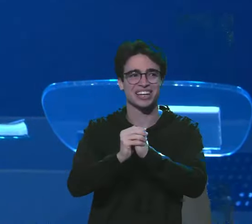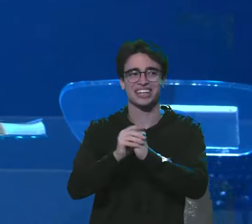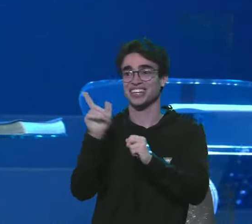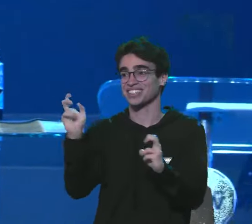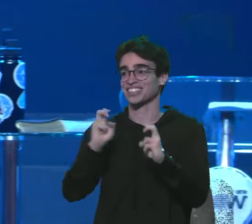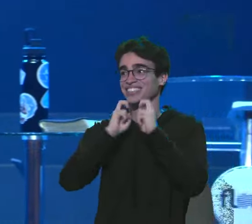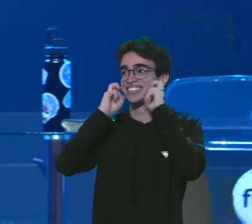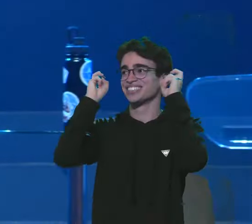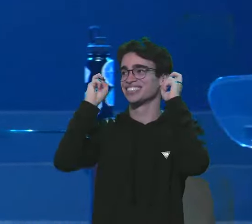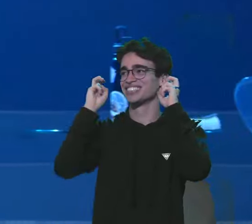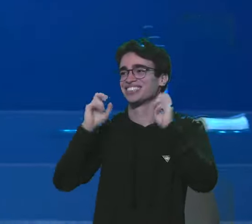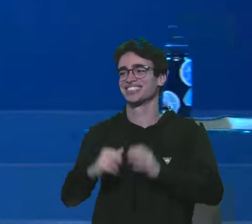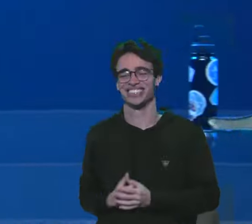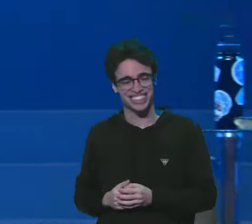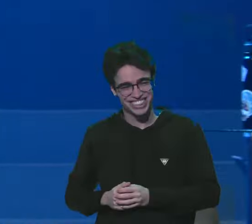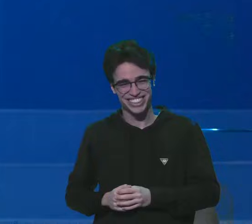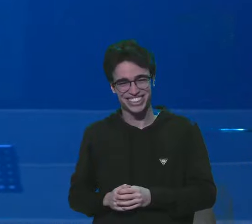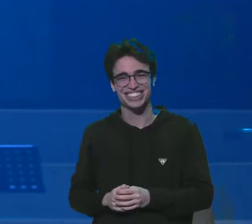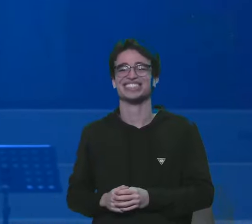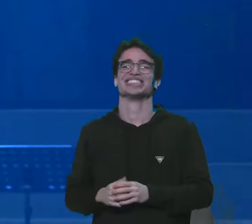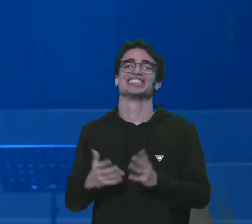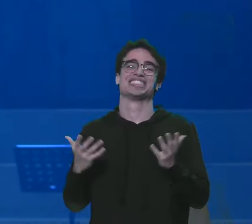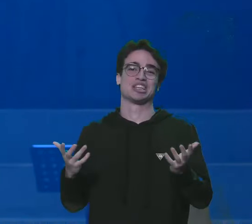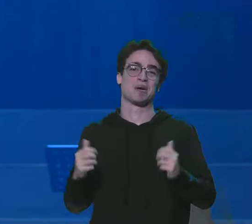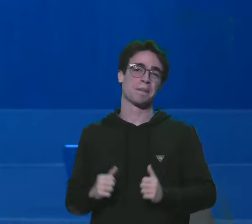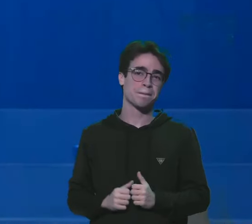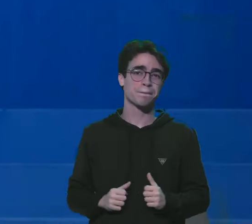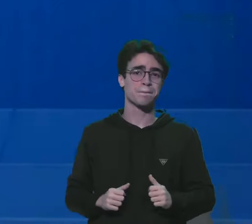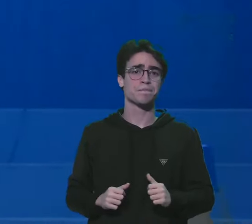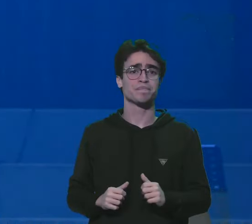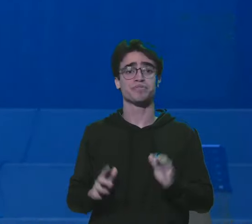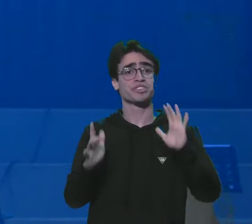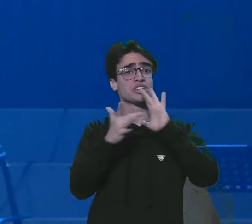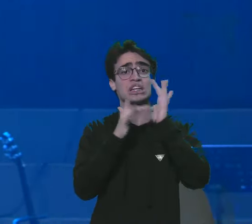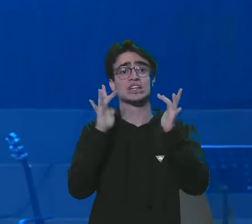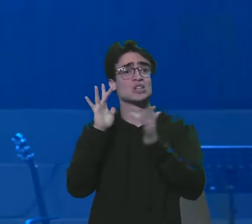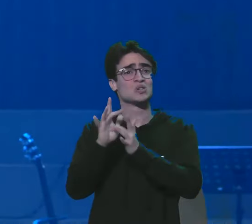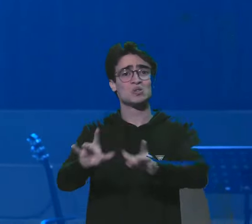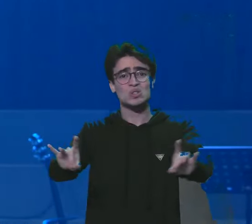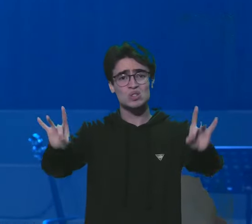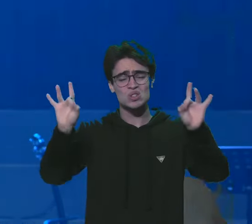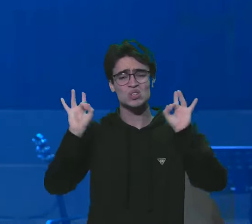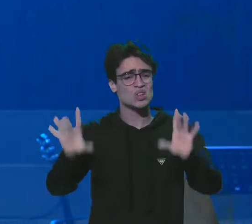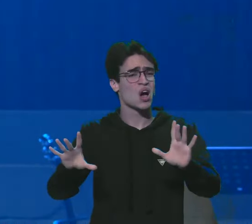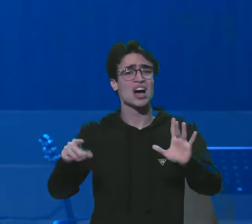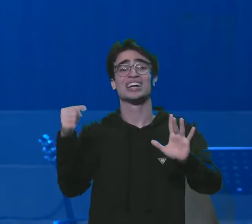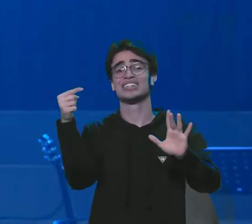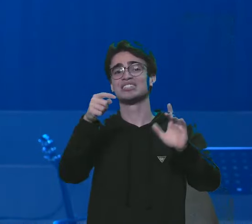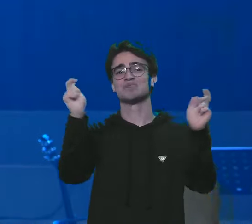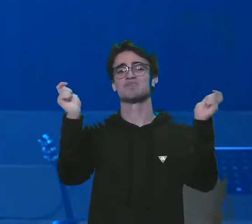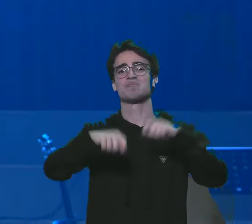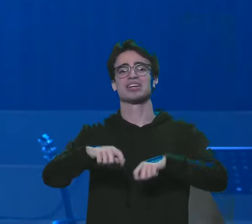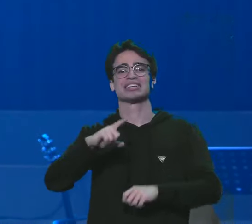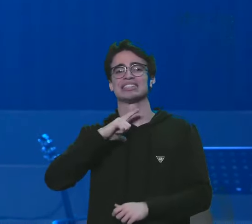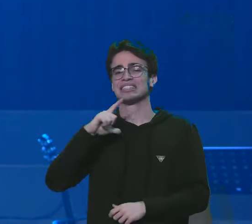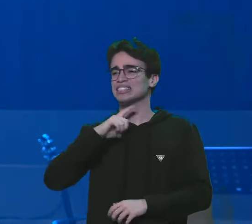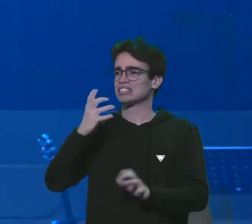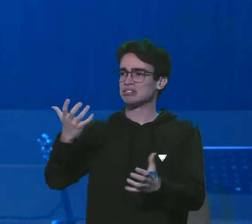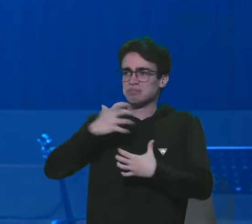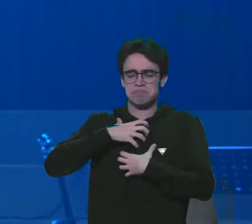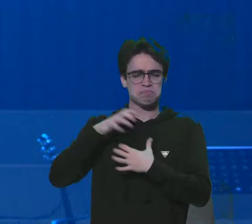de vergonha agora, coitado. Mas apenas Jesus faz algumas coisas na nossa